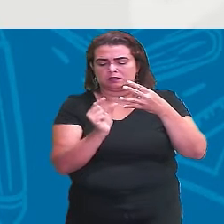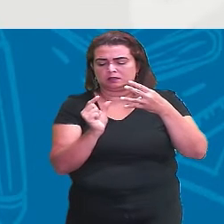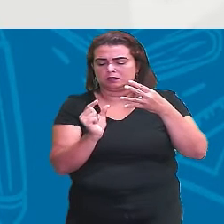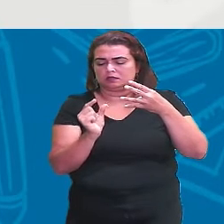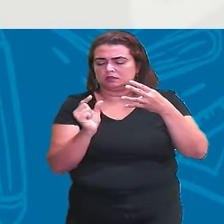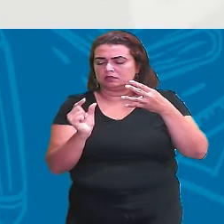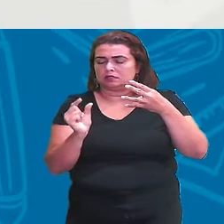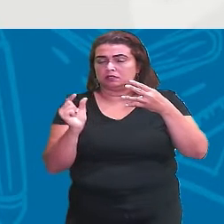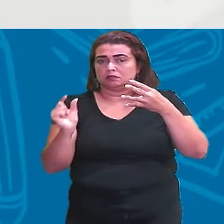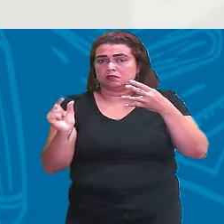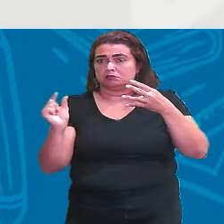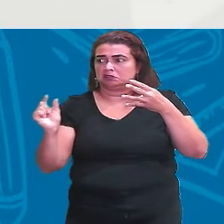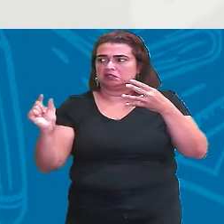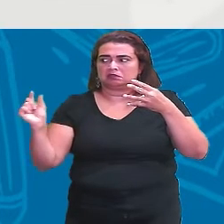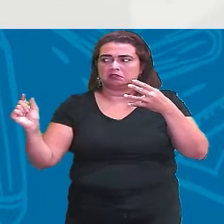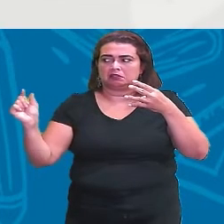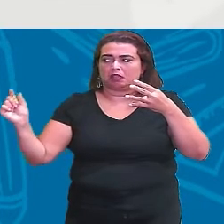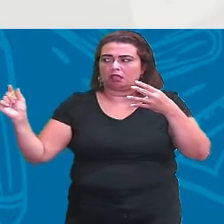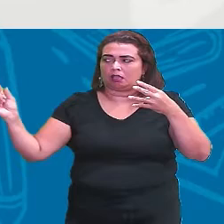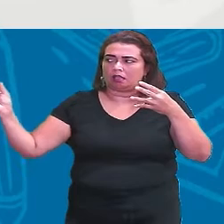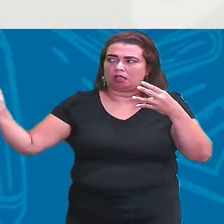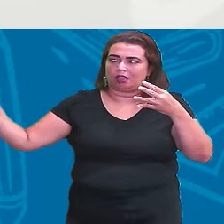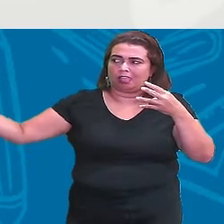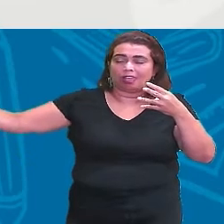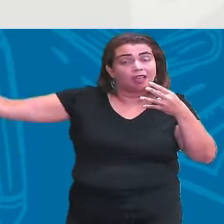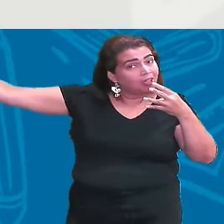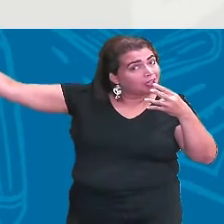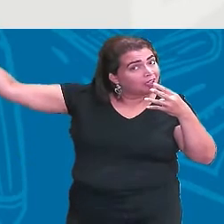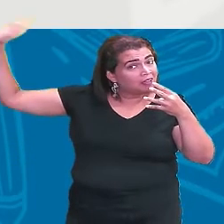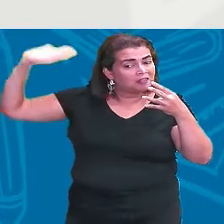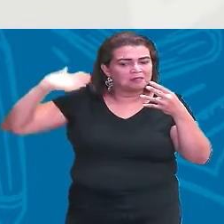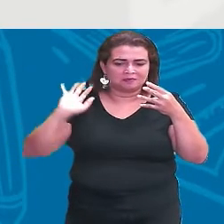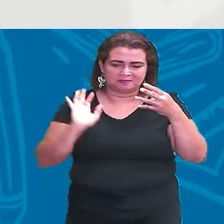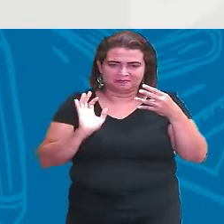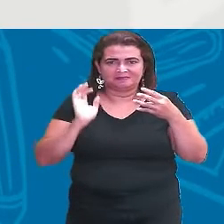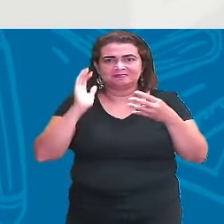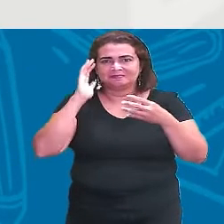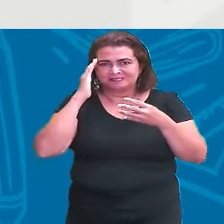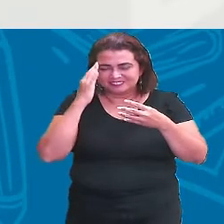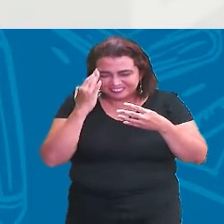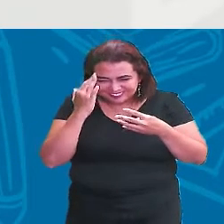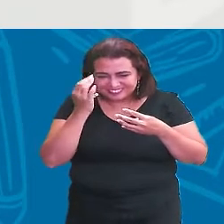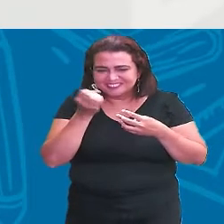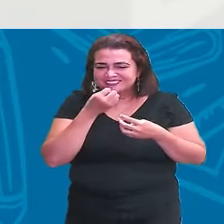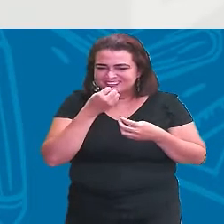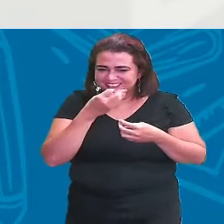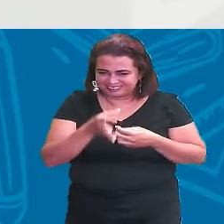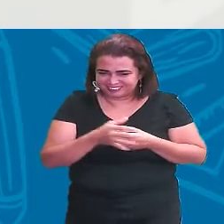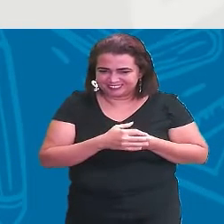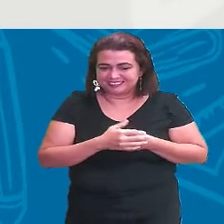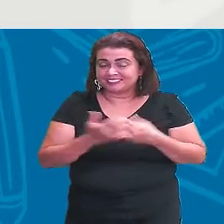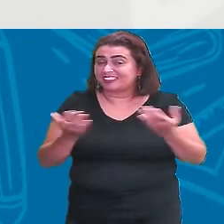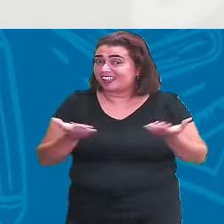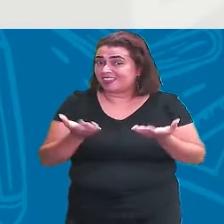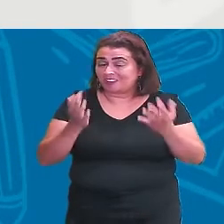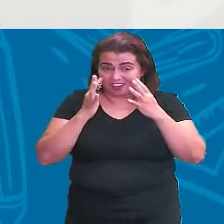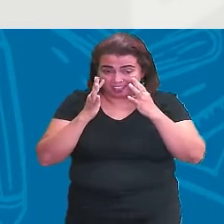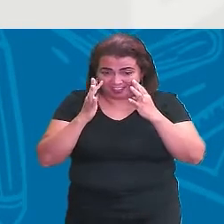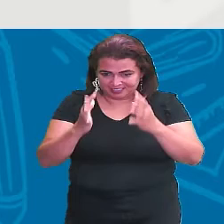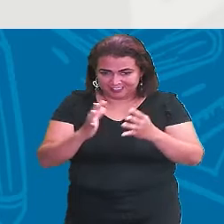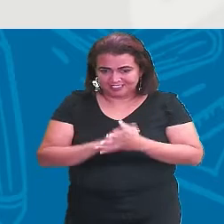pode ser 4 ou mais sílabas, tá bom? Então, vamos ver aqui, agora com atenção,